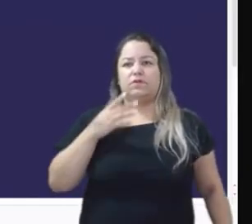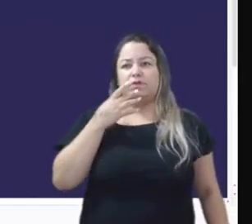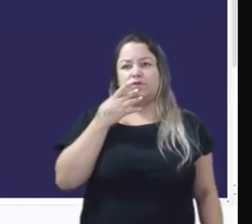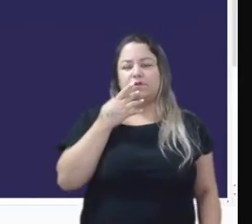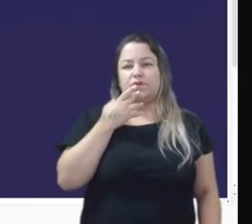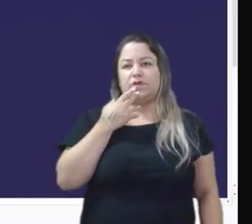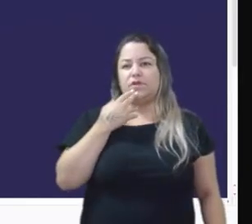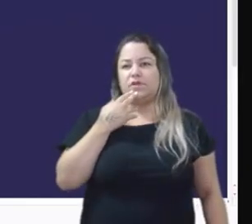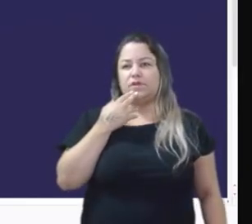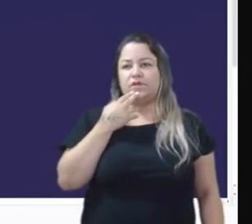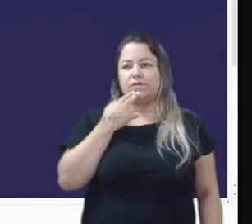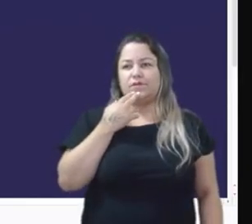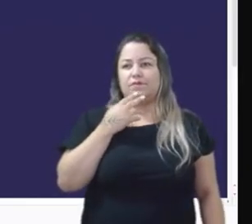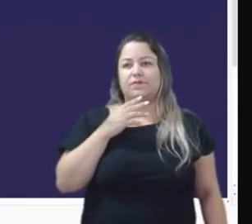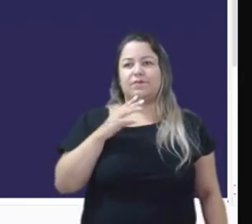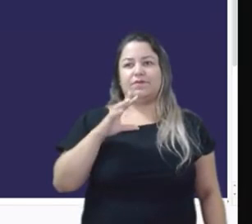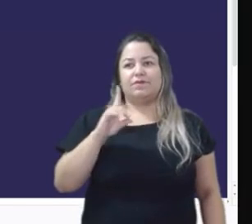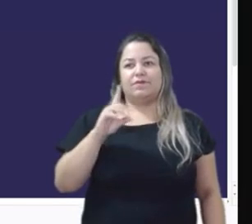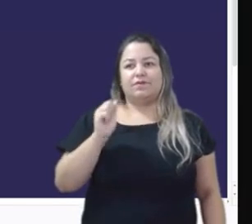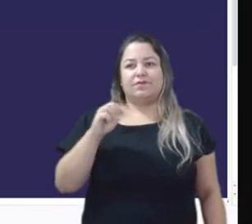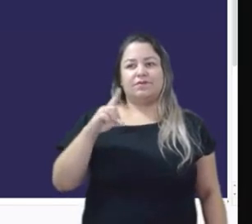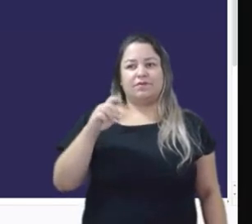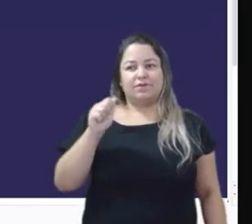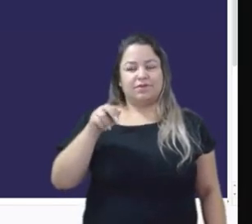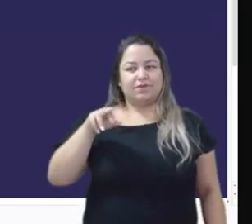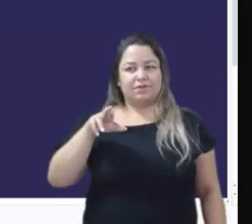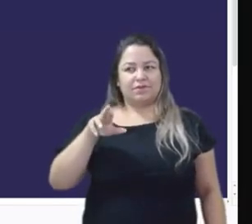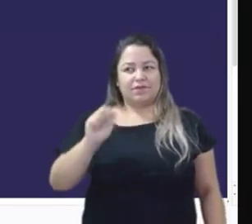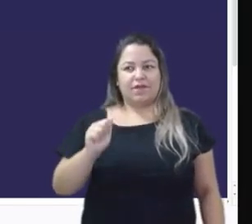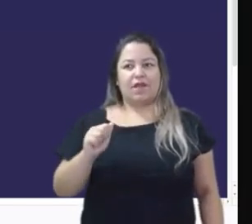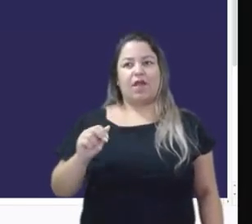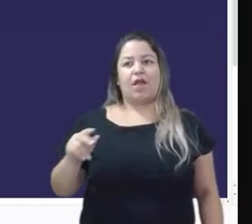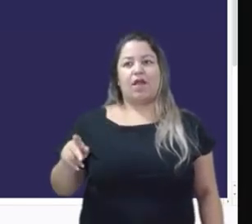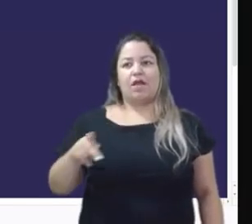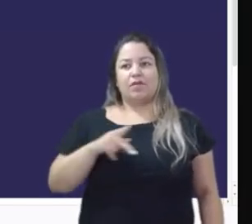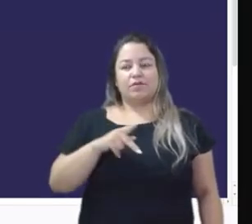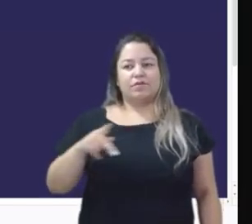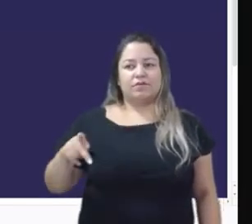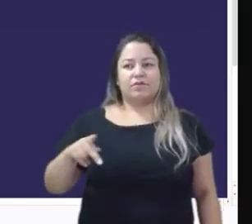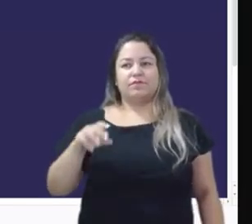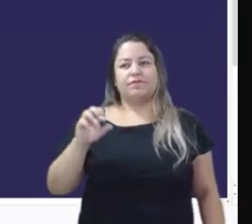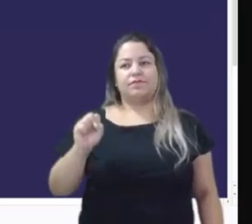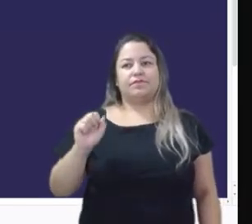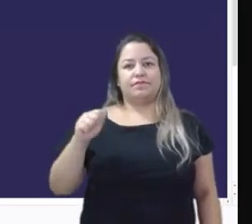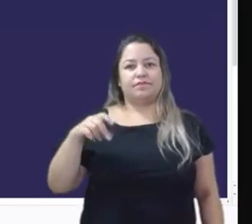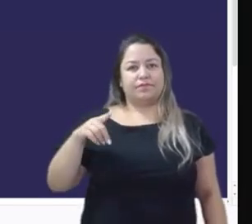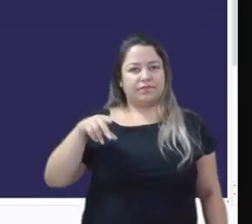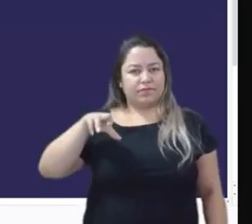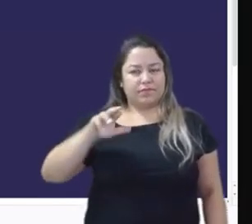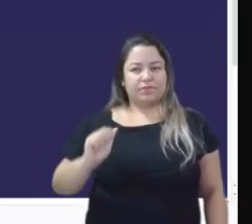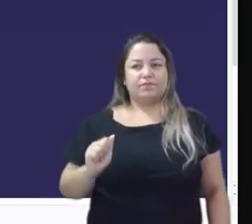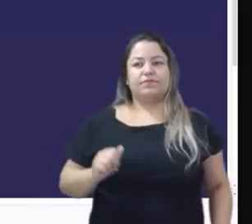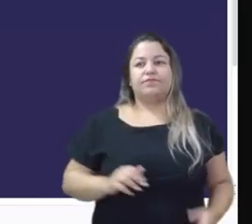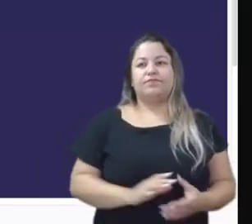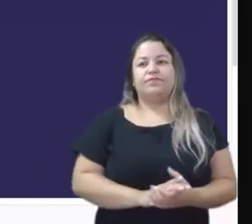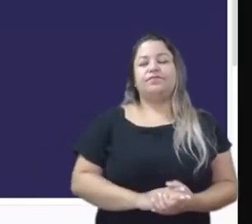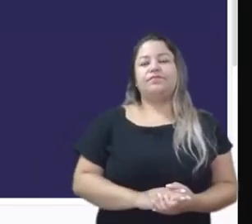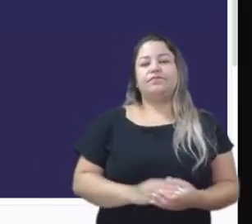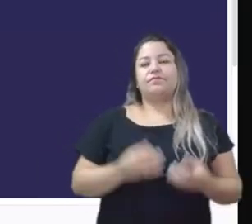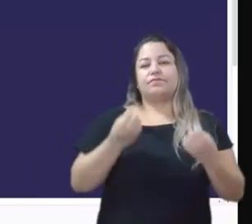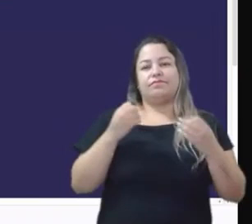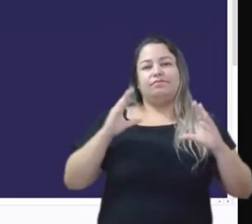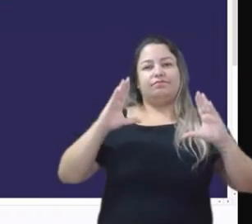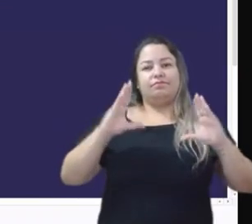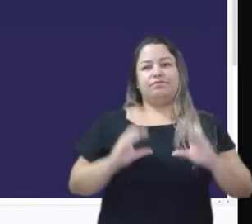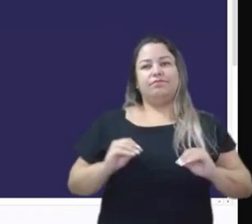Paulo a companheira Dandara Professora Sandra de São José dos Campos Dandara Boa noite